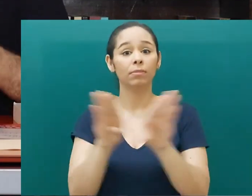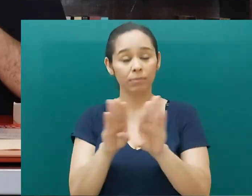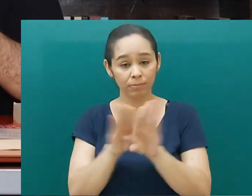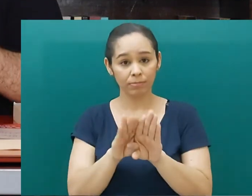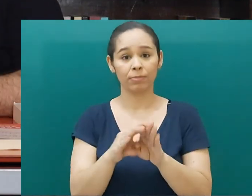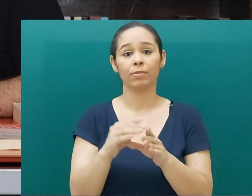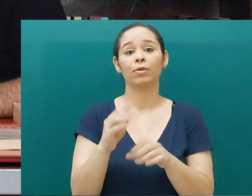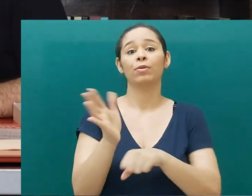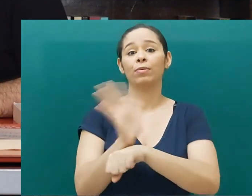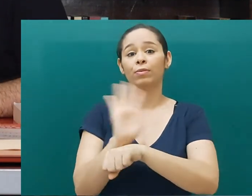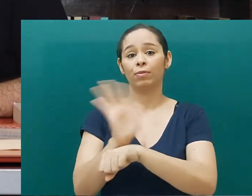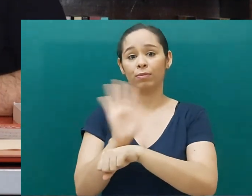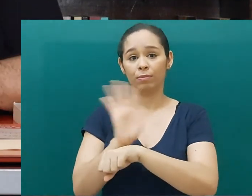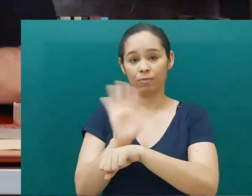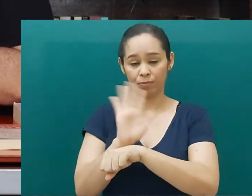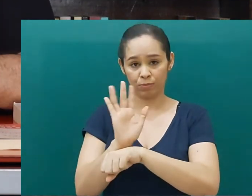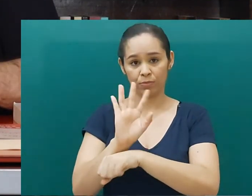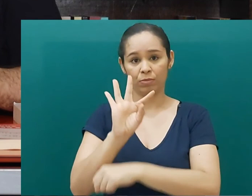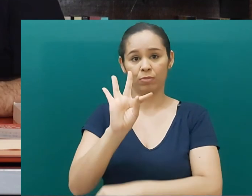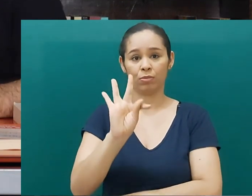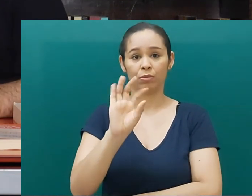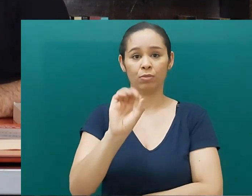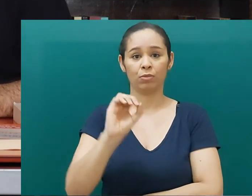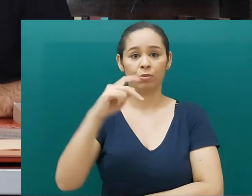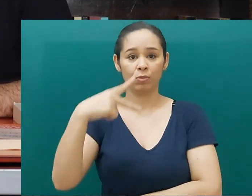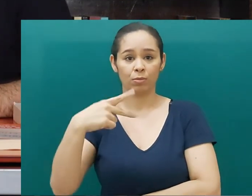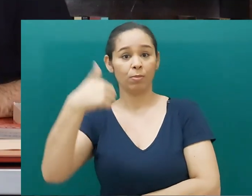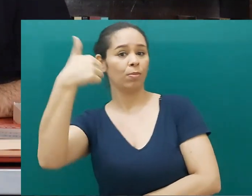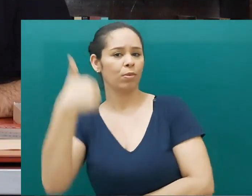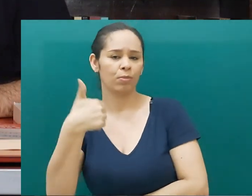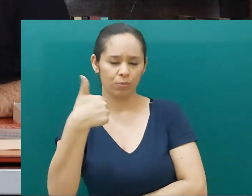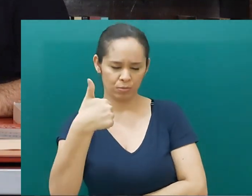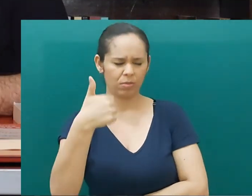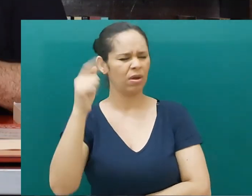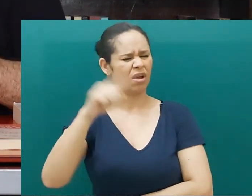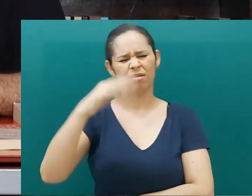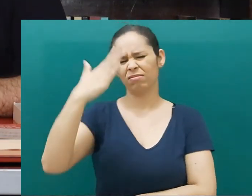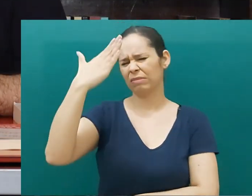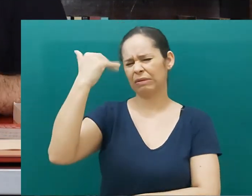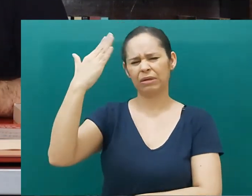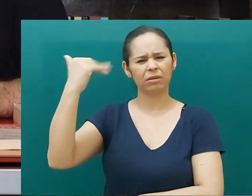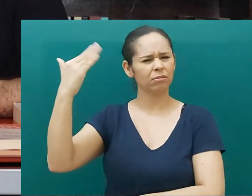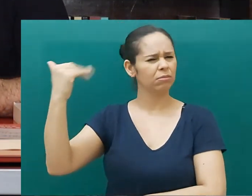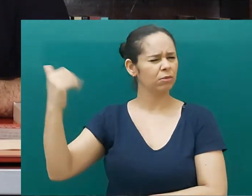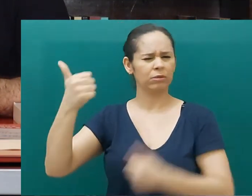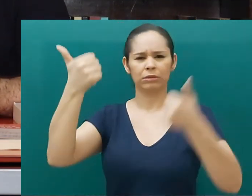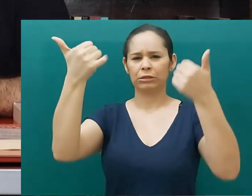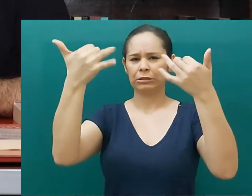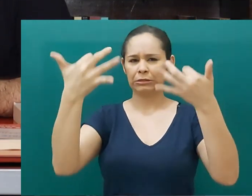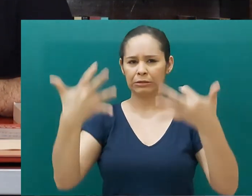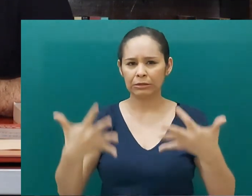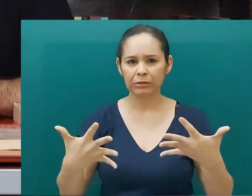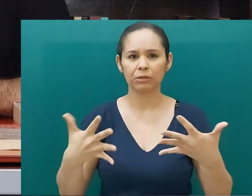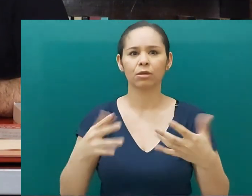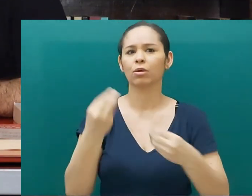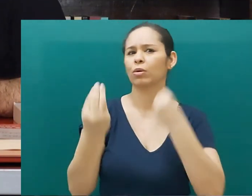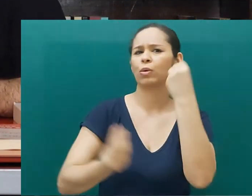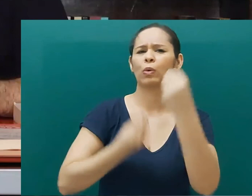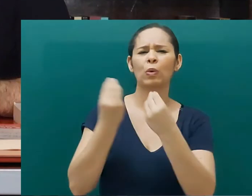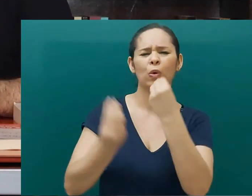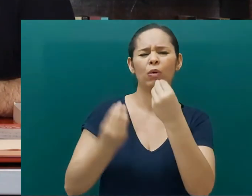também, Papillon, que fez muito sucesso e é um dos filmes que conta essa parte negra